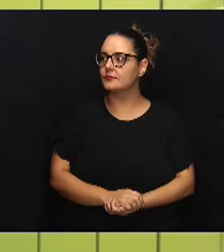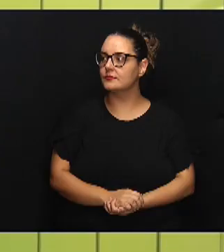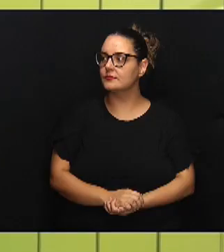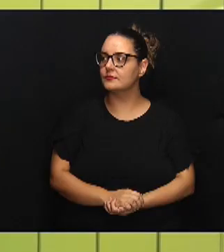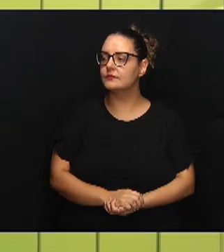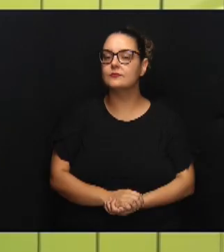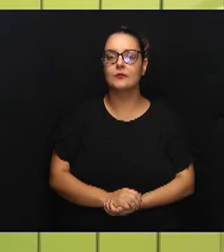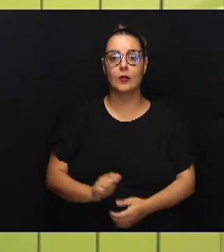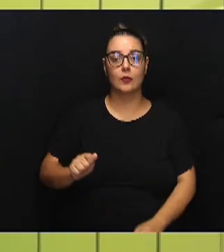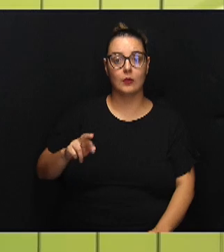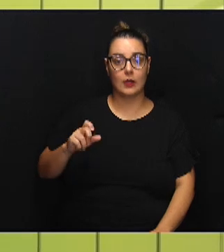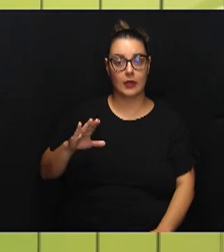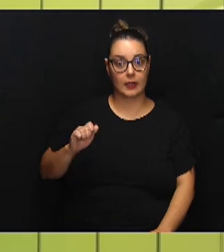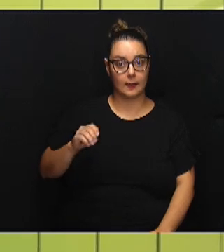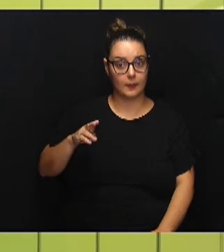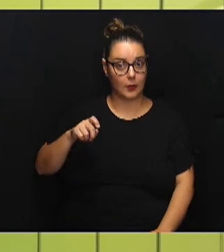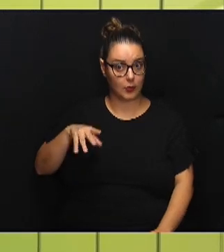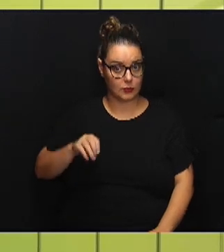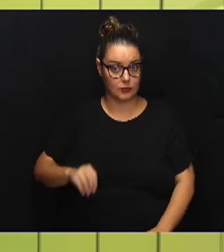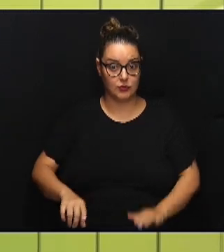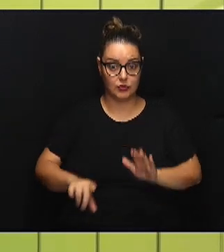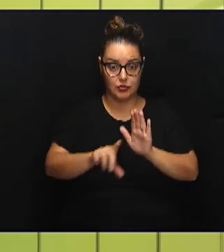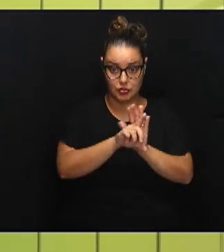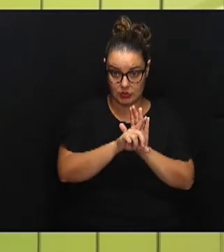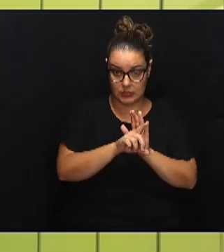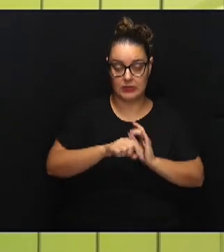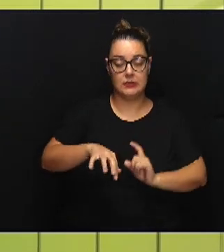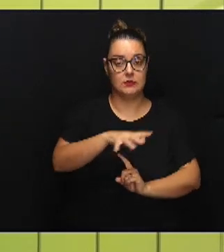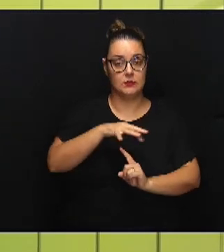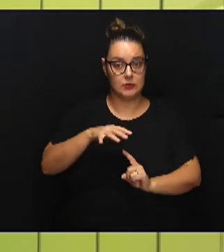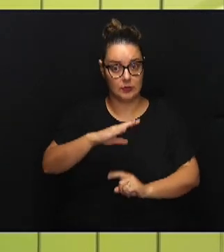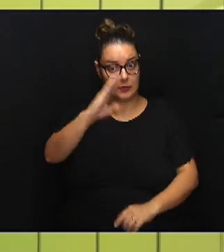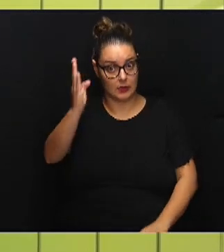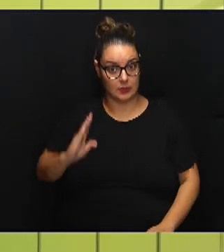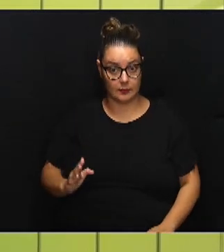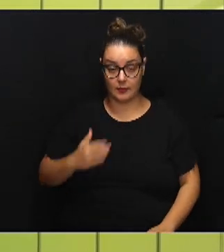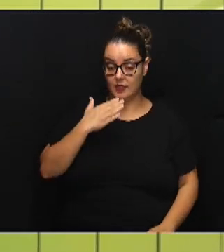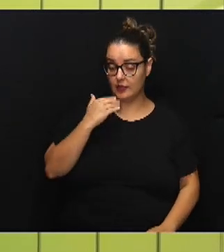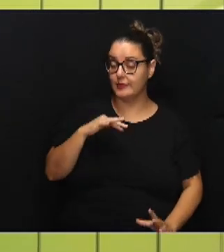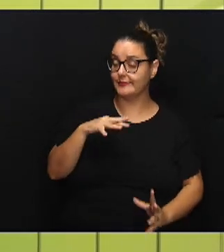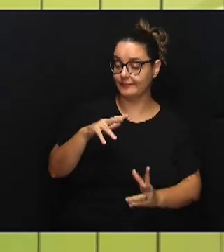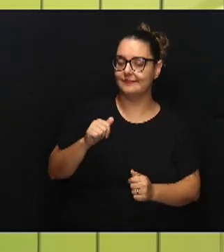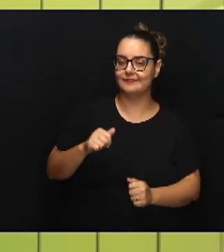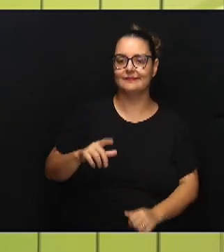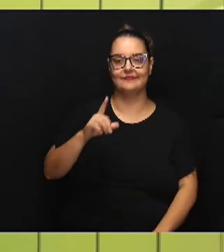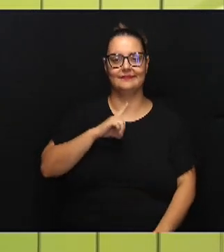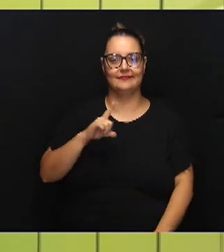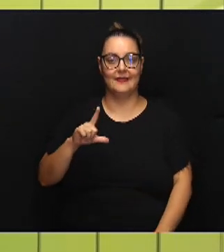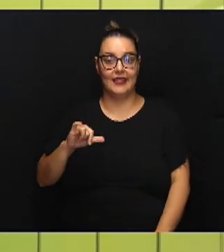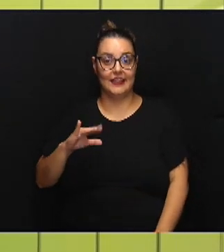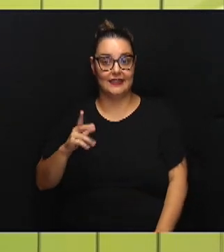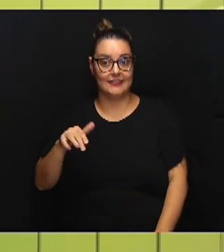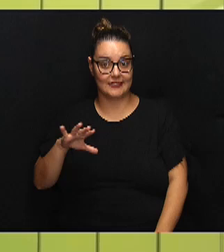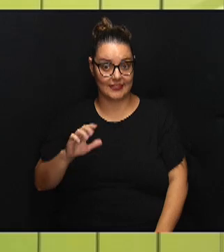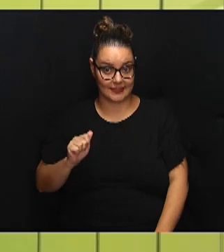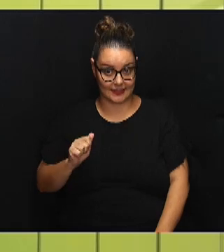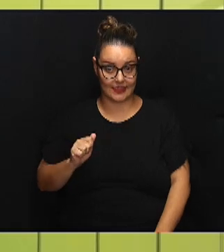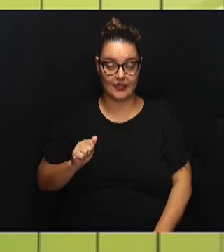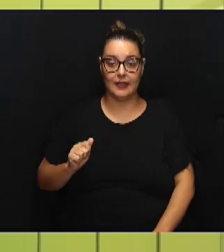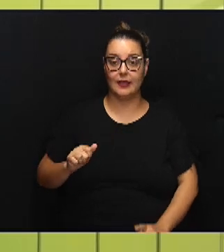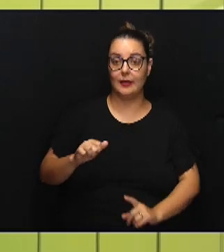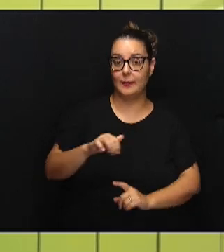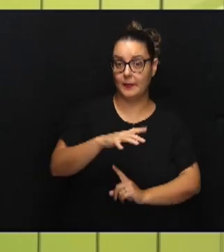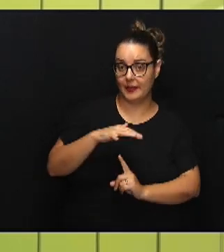O arcabouço de leis ambientais brasileiras é um dos melhores do mundo. Por isso mesmo, existem as licenças ambientais para que